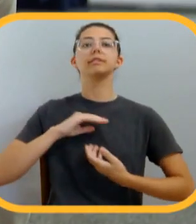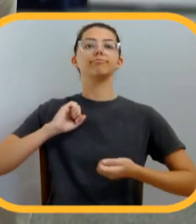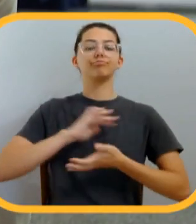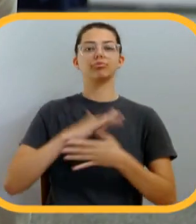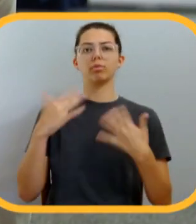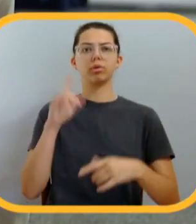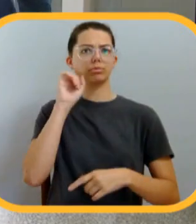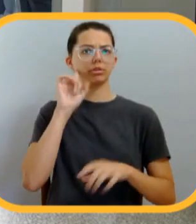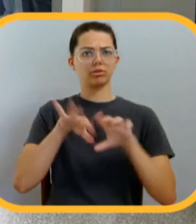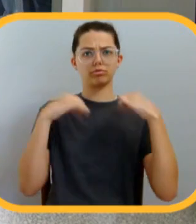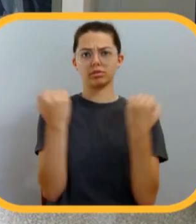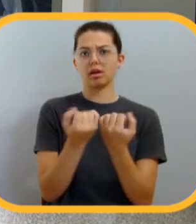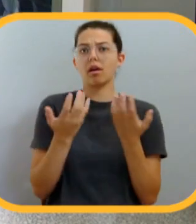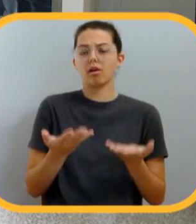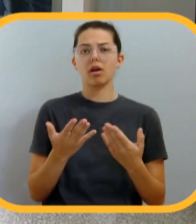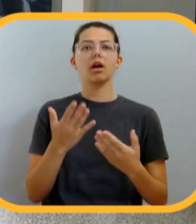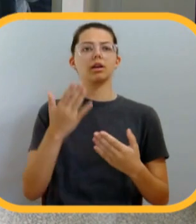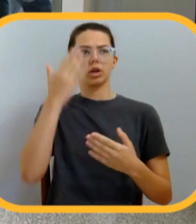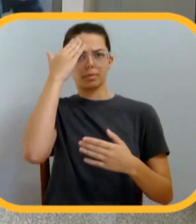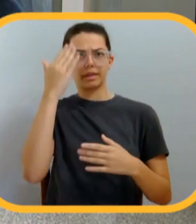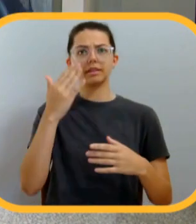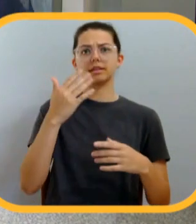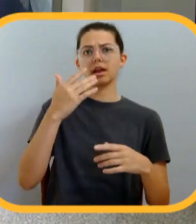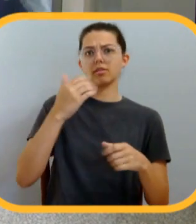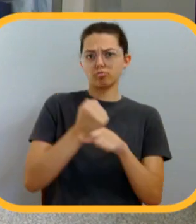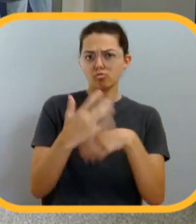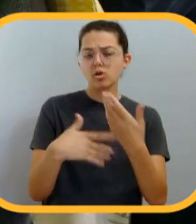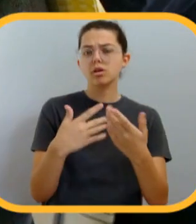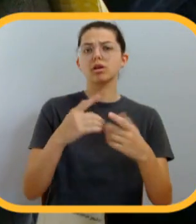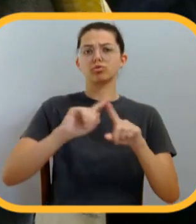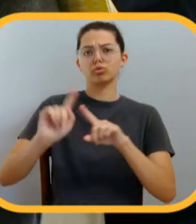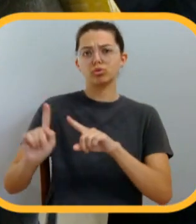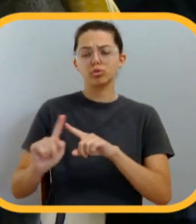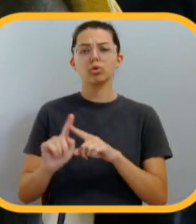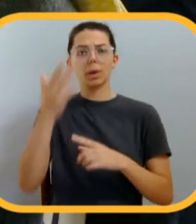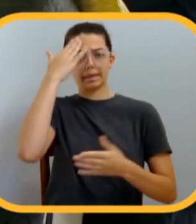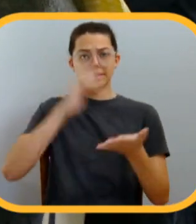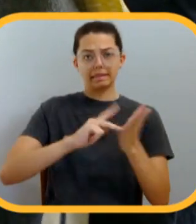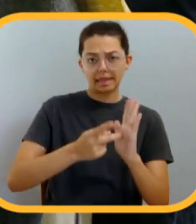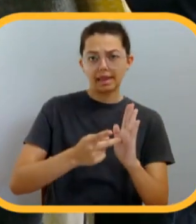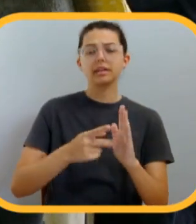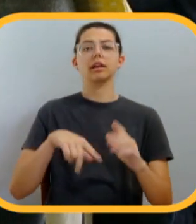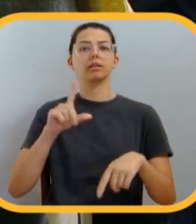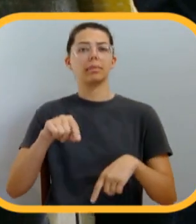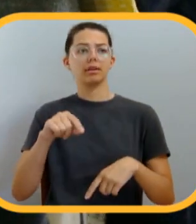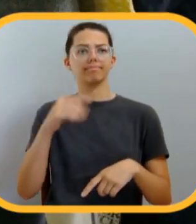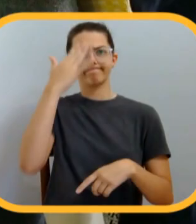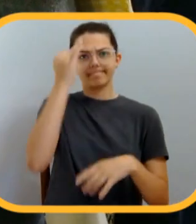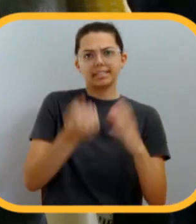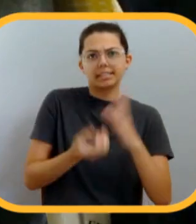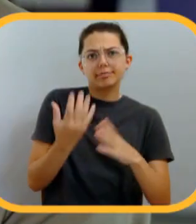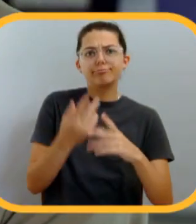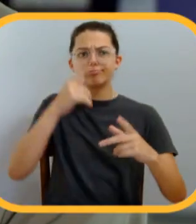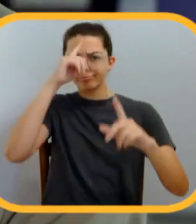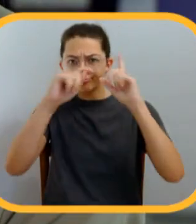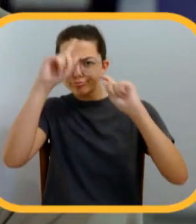na sociedade atual, reúne um conjunto de competências, de capacidades, que vão desde as competências técnicas à capacidade